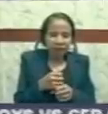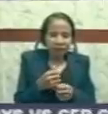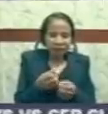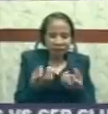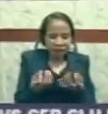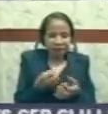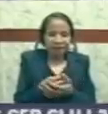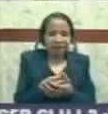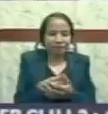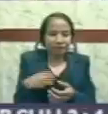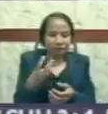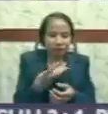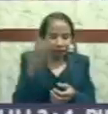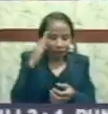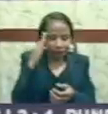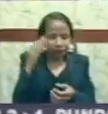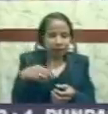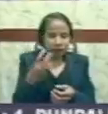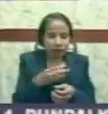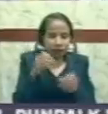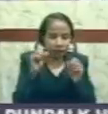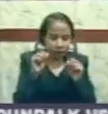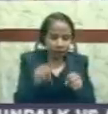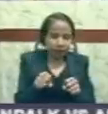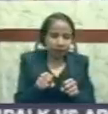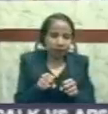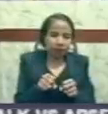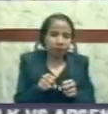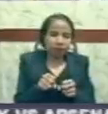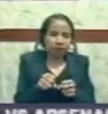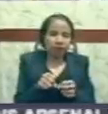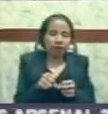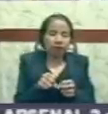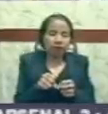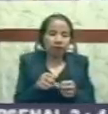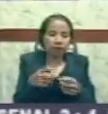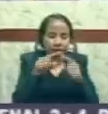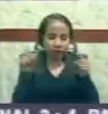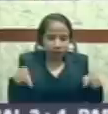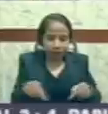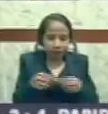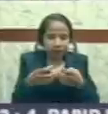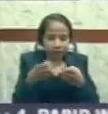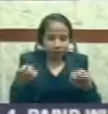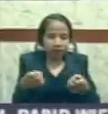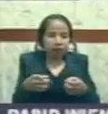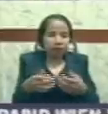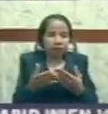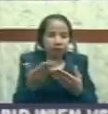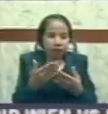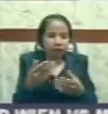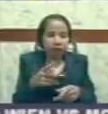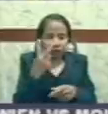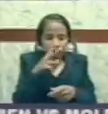mínimo a minha não encata e tabela cria de receitas e a fundo autônomo nem nem halo tabela de queta para tornar tabela fácil de controlar. Aonde